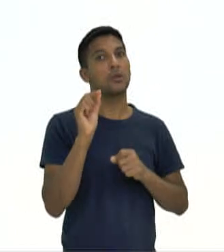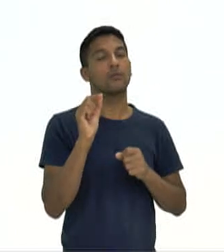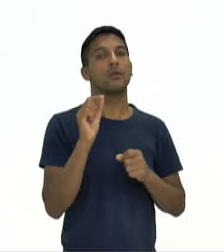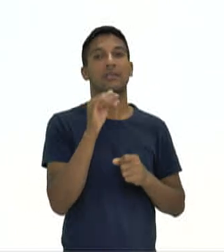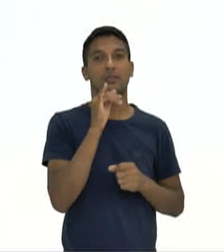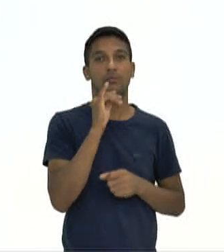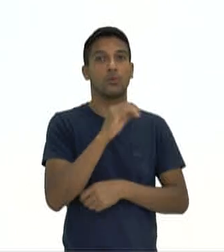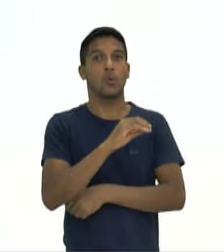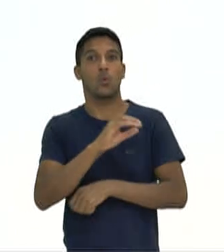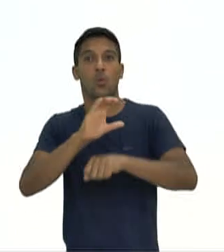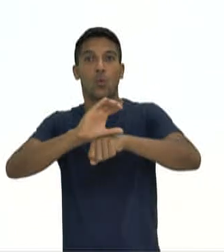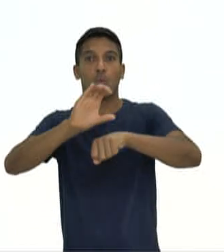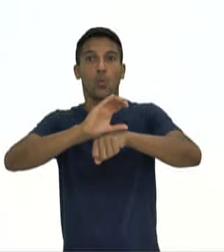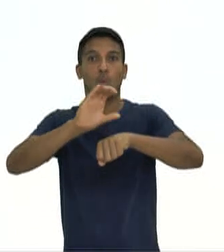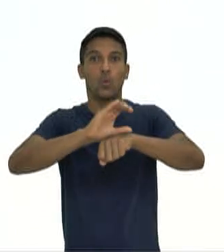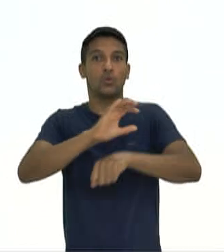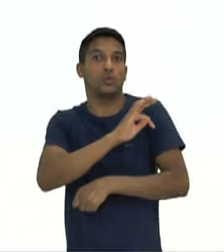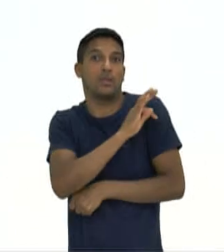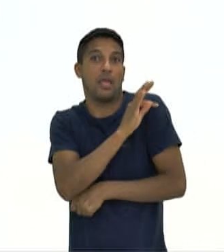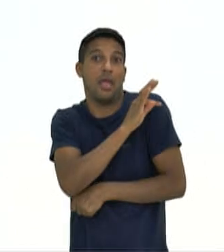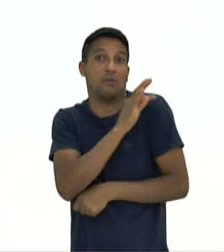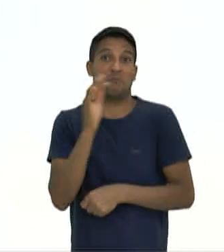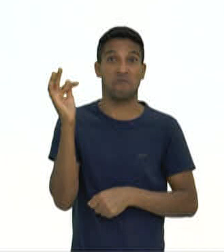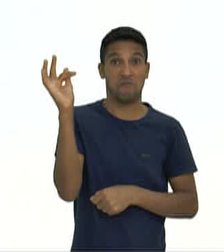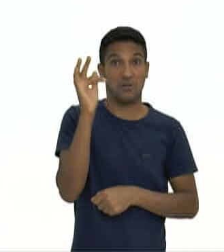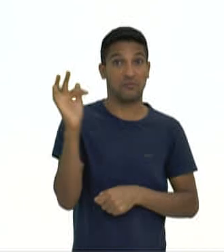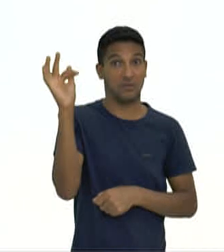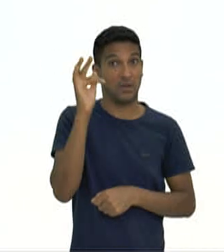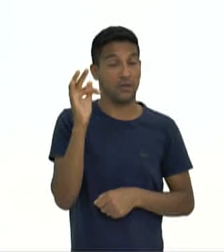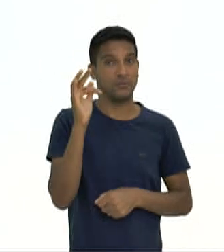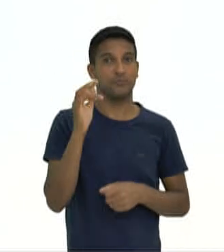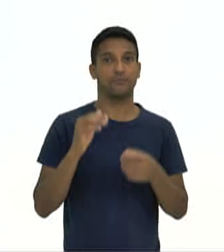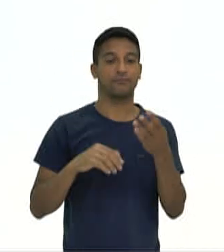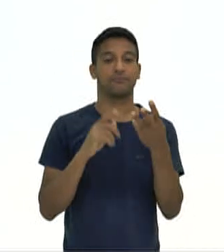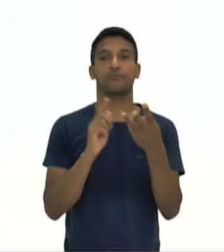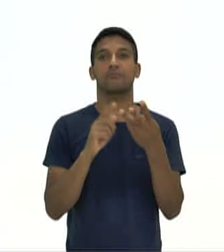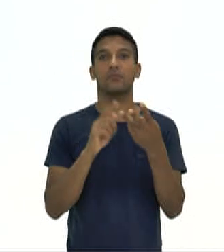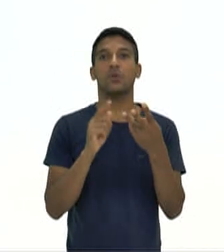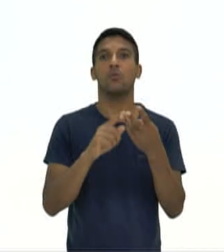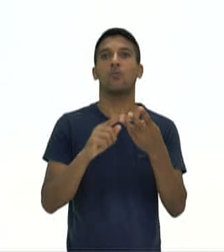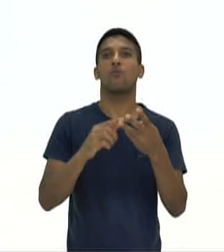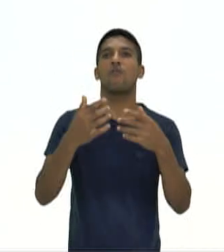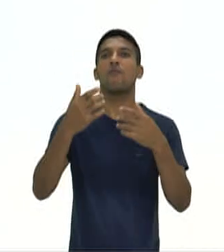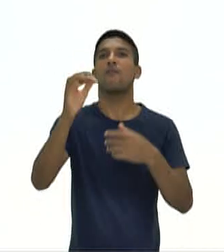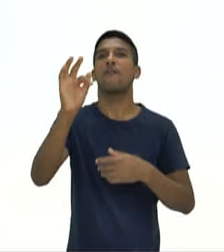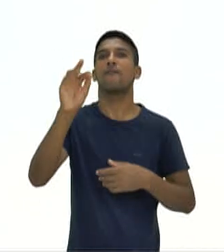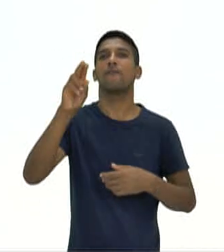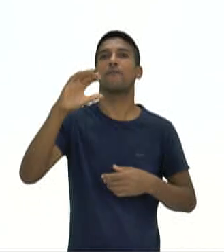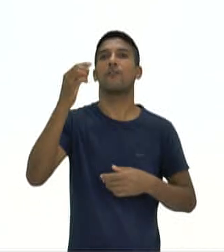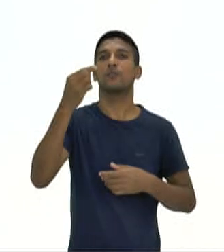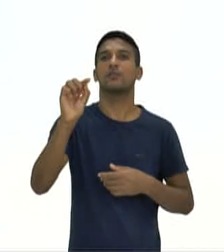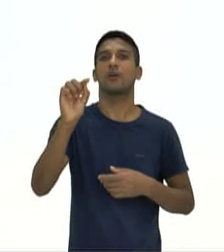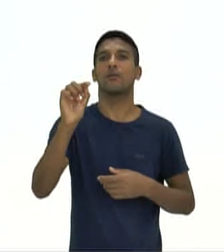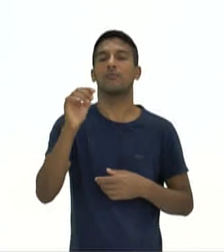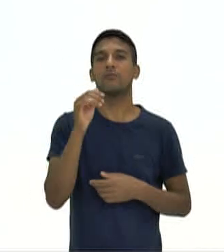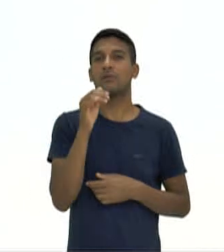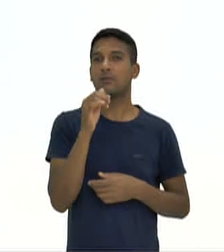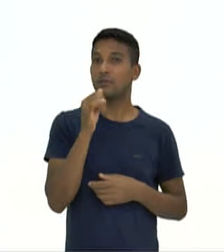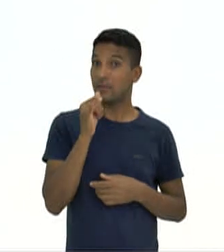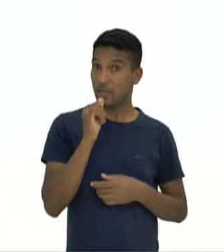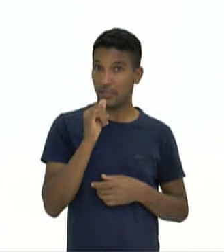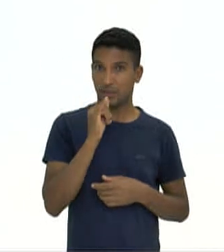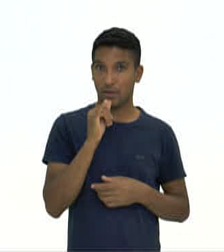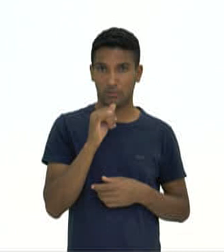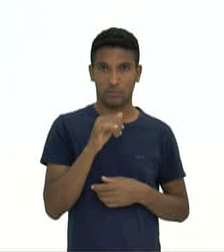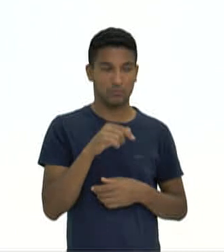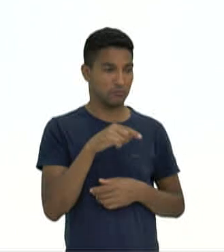Conta-nos que exerceu a função de escritor, de empresário, qual for a função do